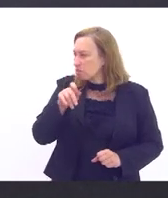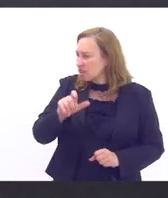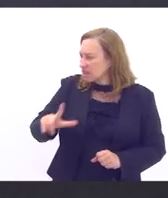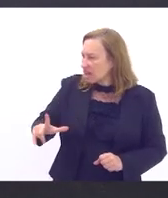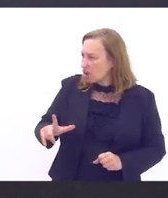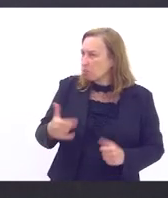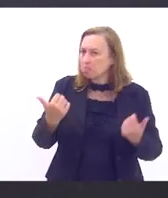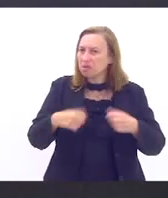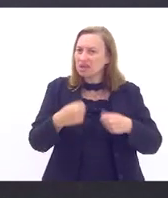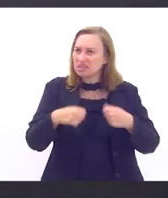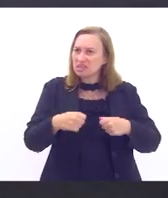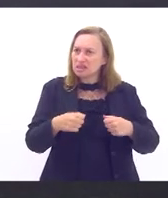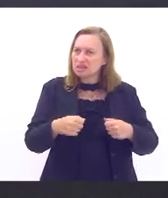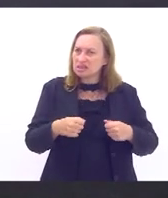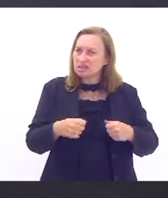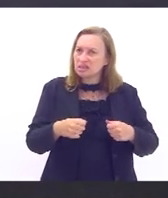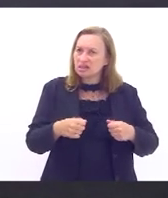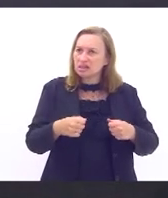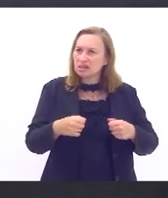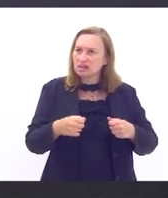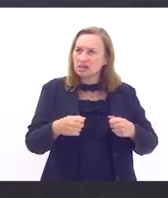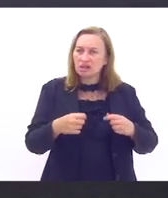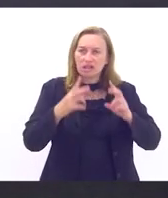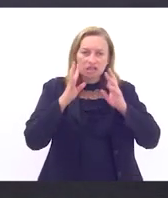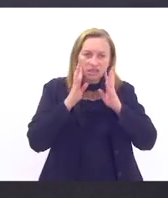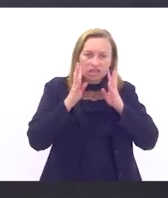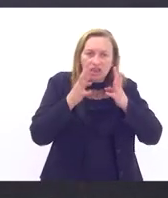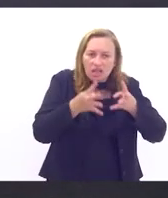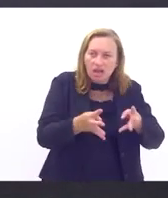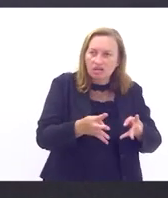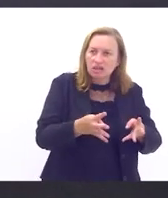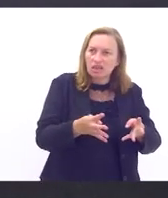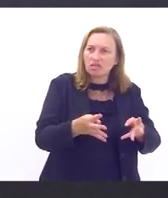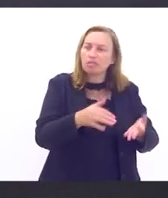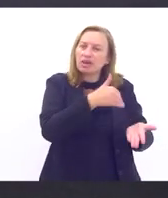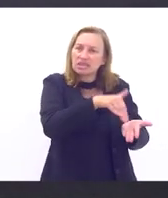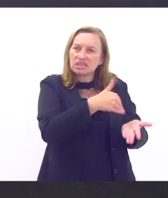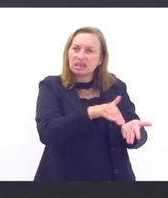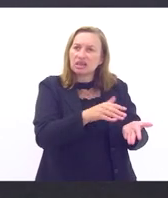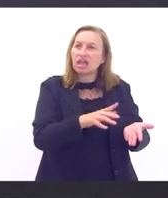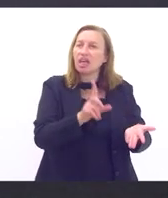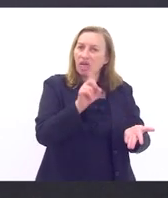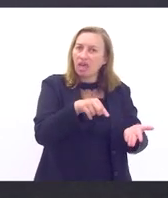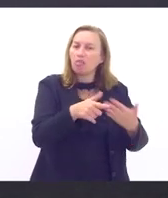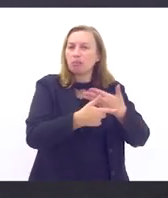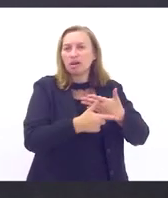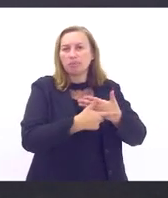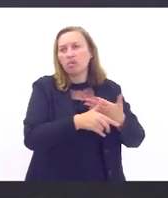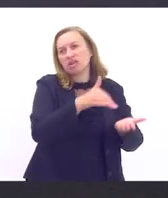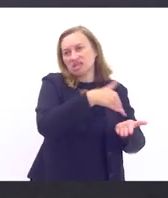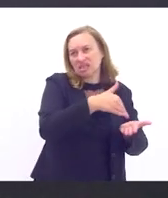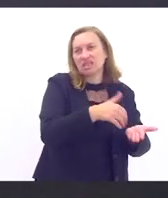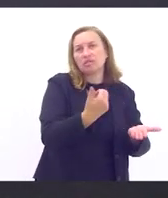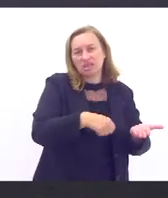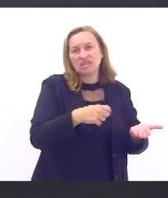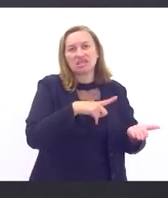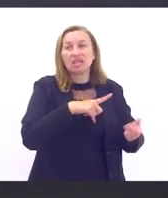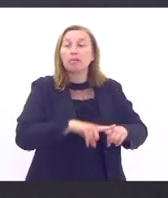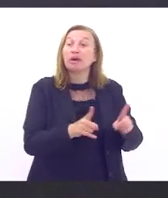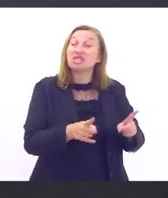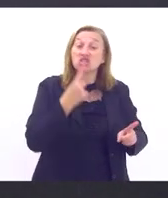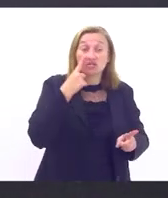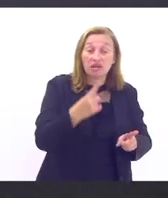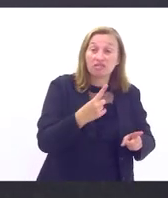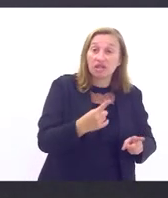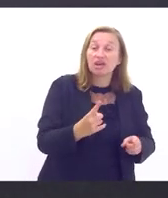assenhorado pela secretaria. Acho que essa é uma tarefa que a secretaria deveria ter, mas a gente vai construir